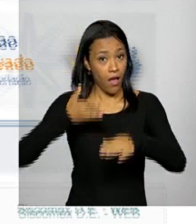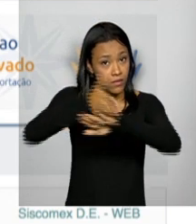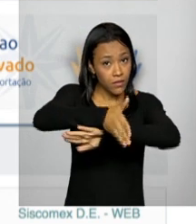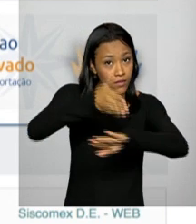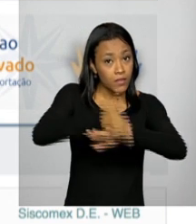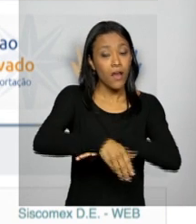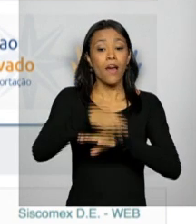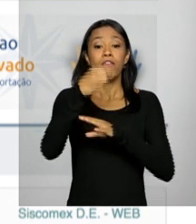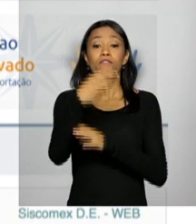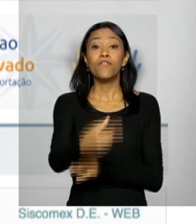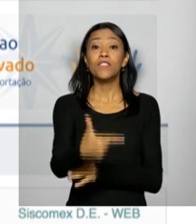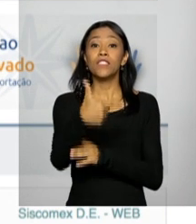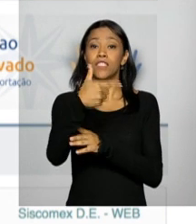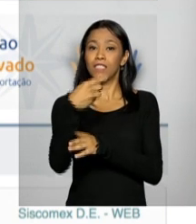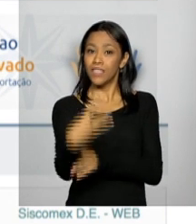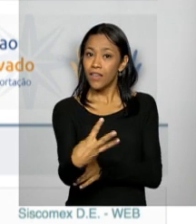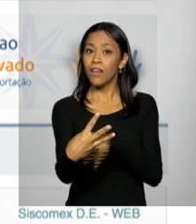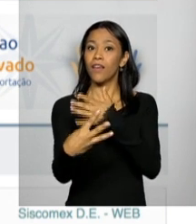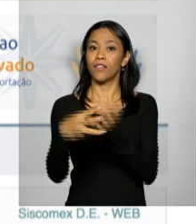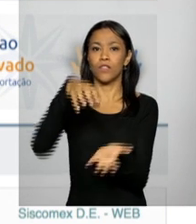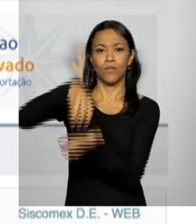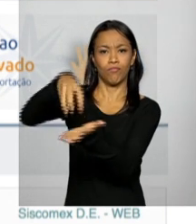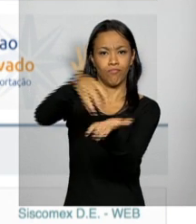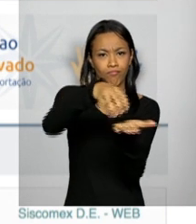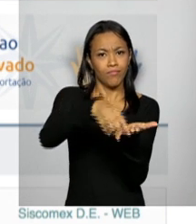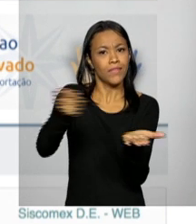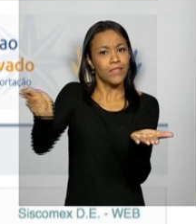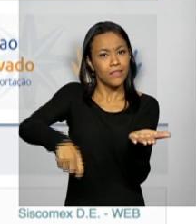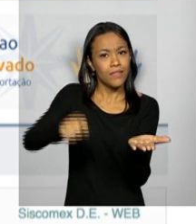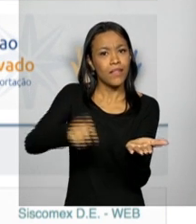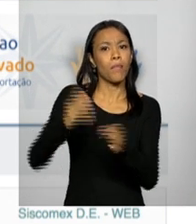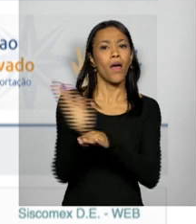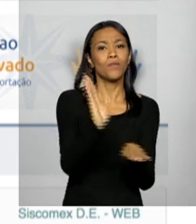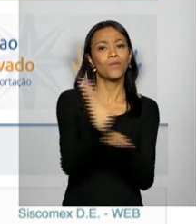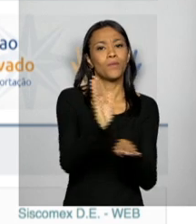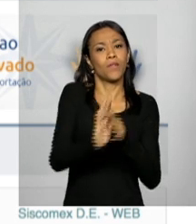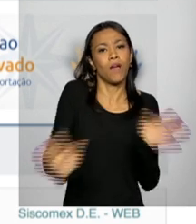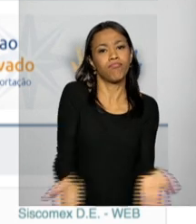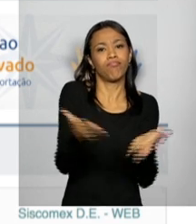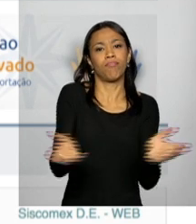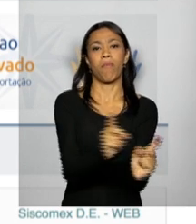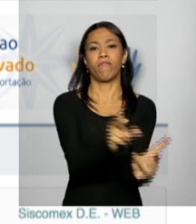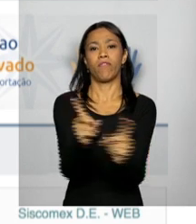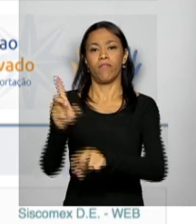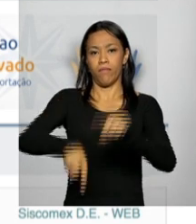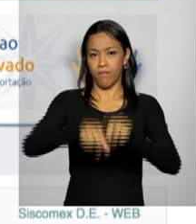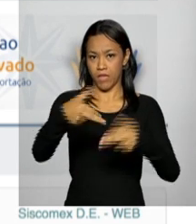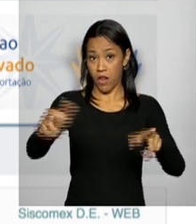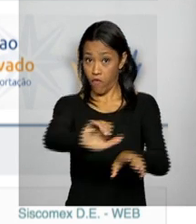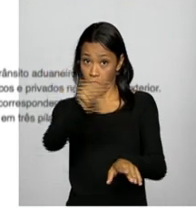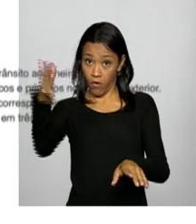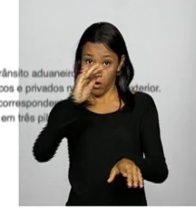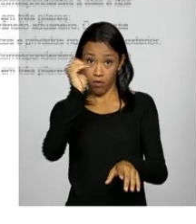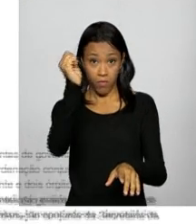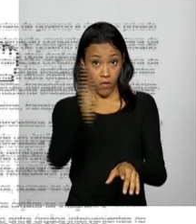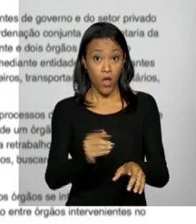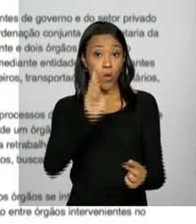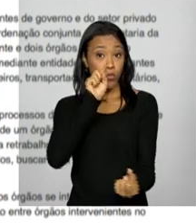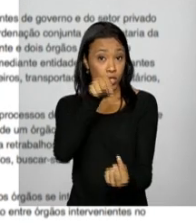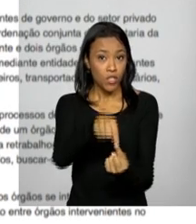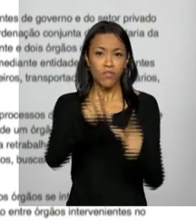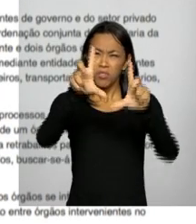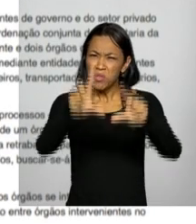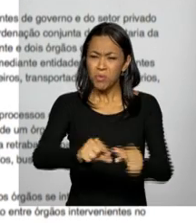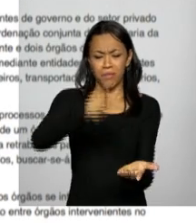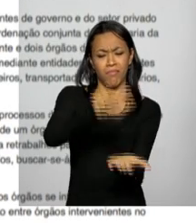23 órgãos que atuam em algum ponto do caminho do exportador o objetivo eliminar o uso de papéis